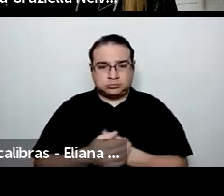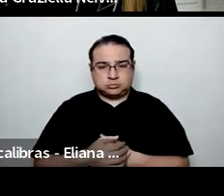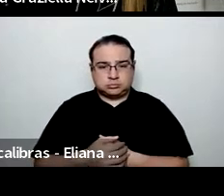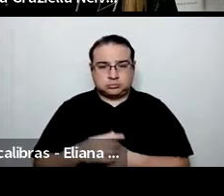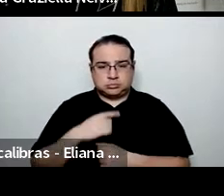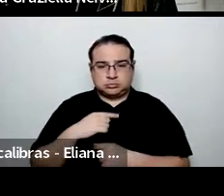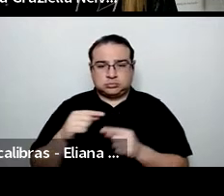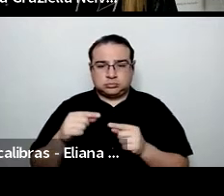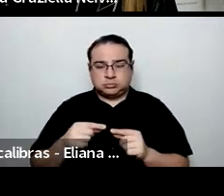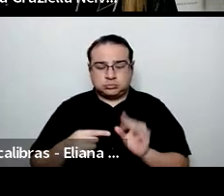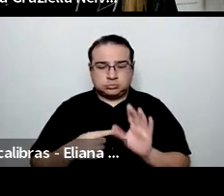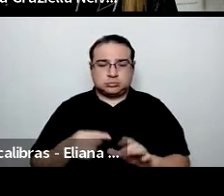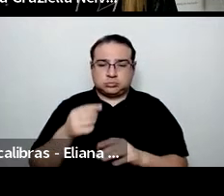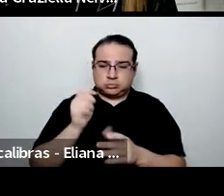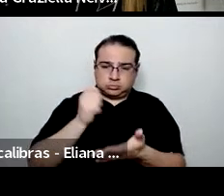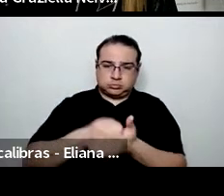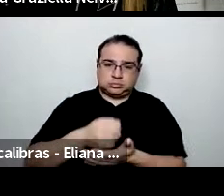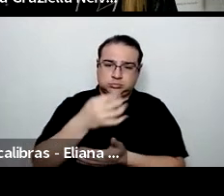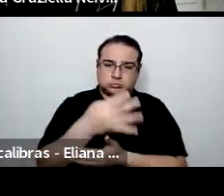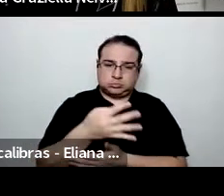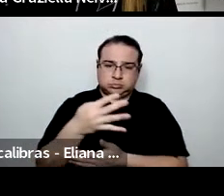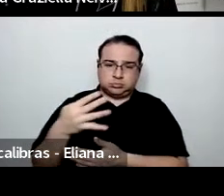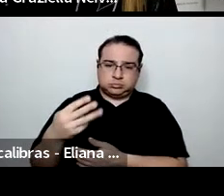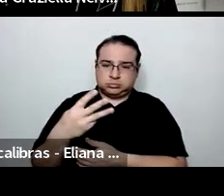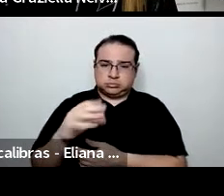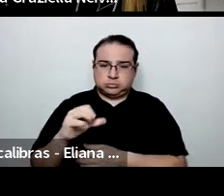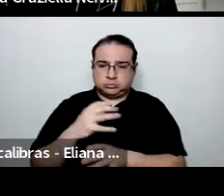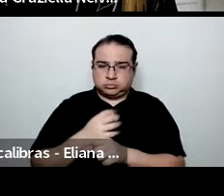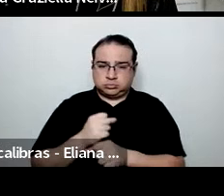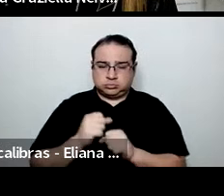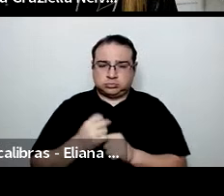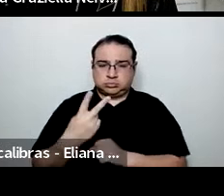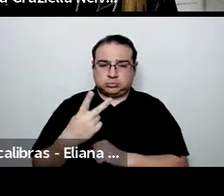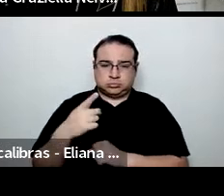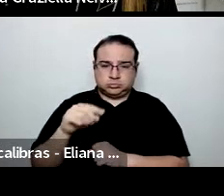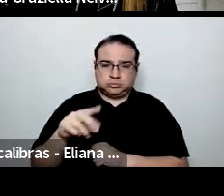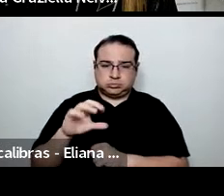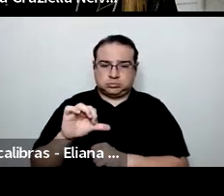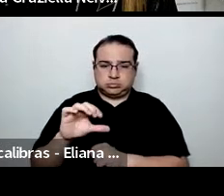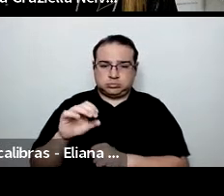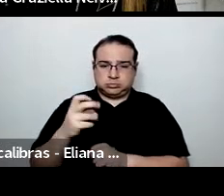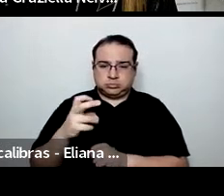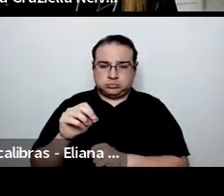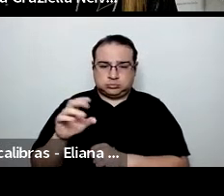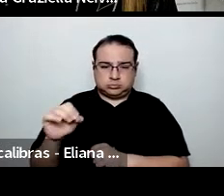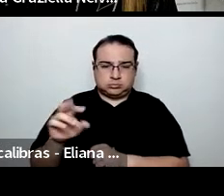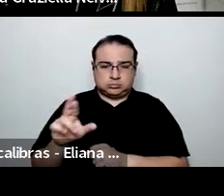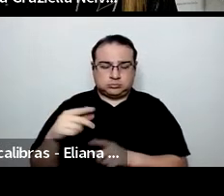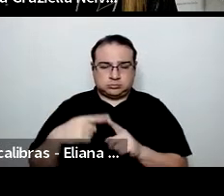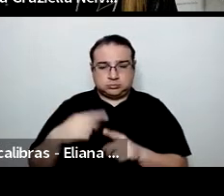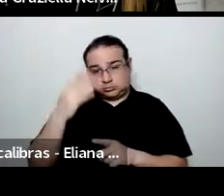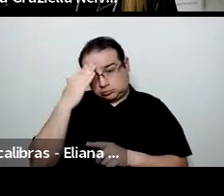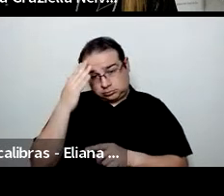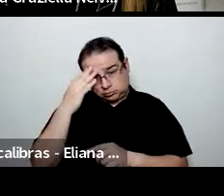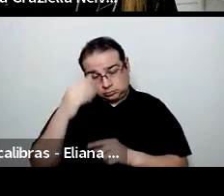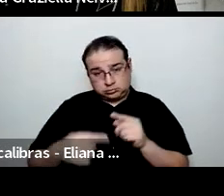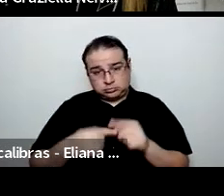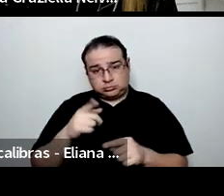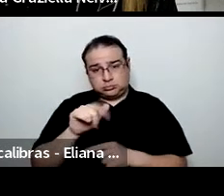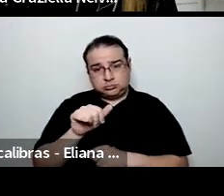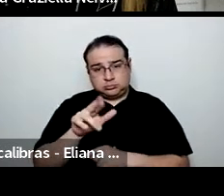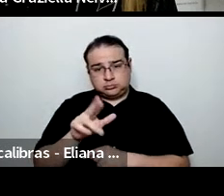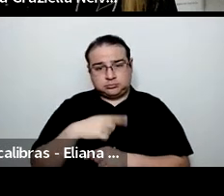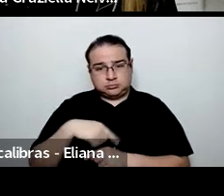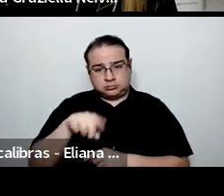a lugar gente de 444 29 e ainda somando seus r$ 2500 na cor reconhecidos em primeiro grau